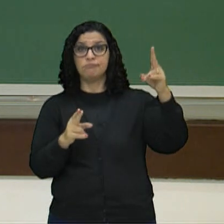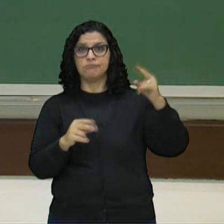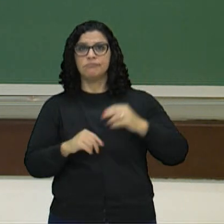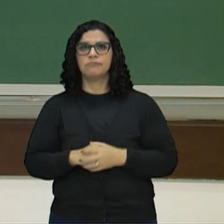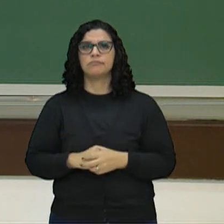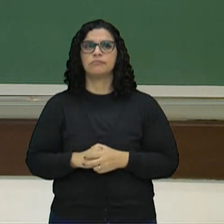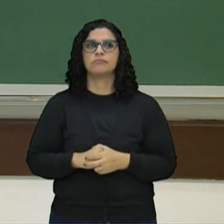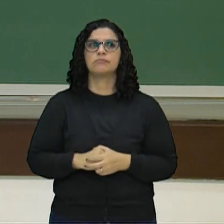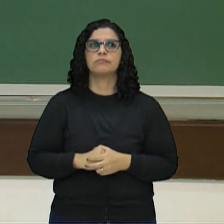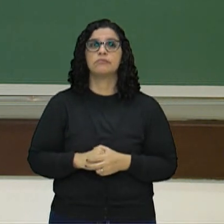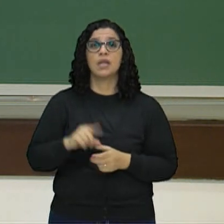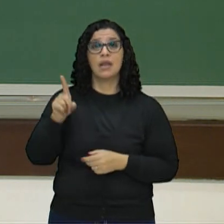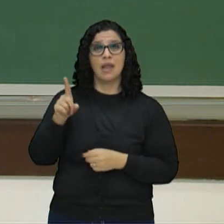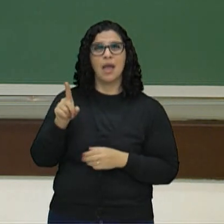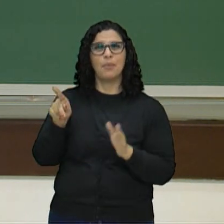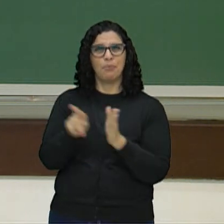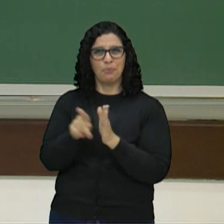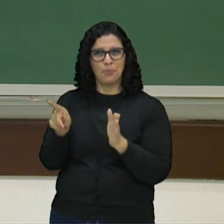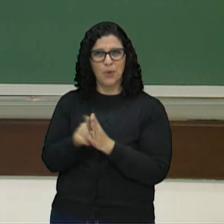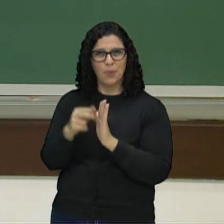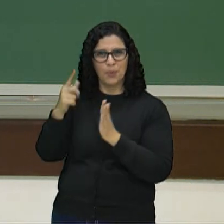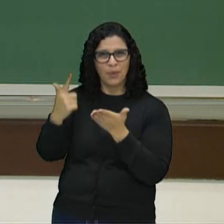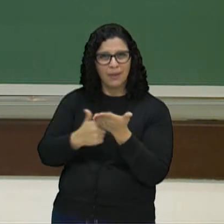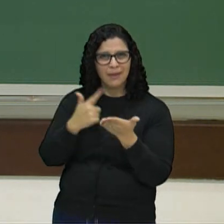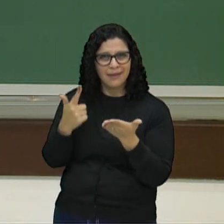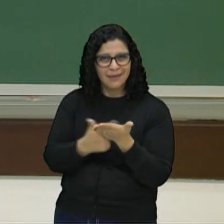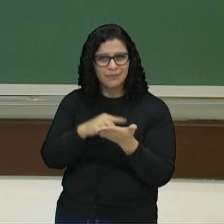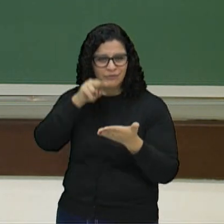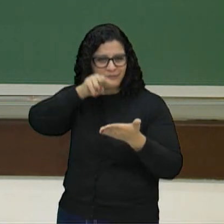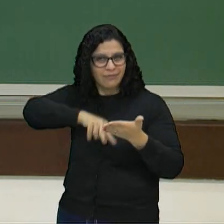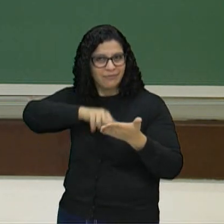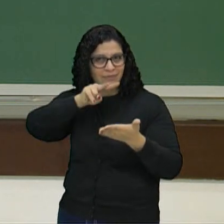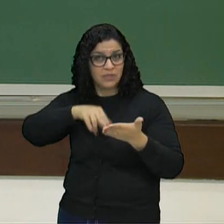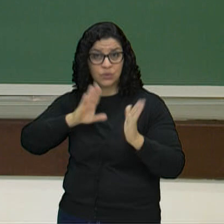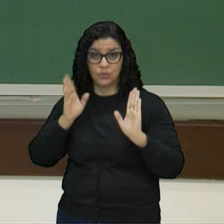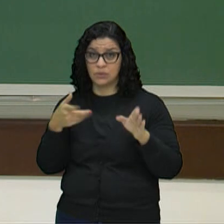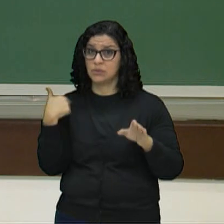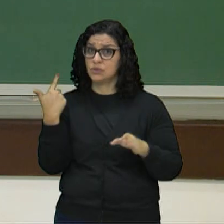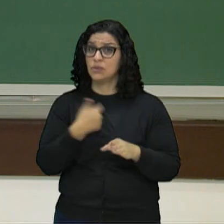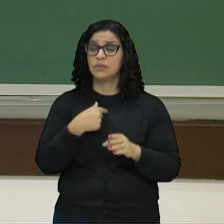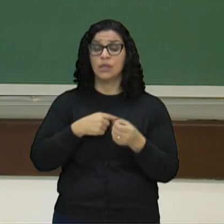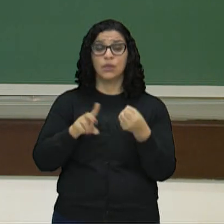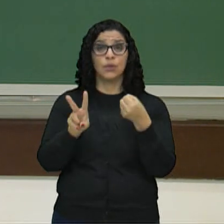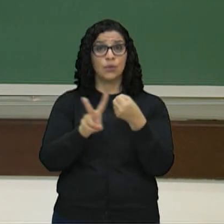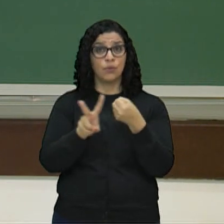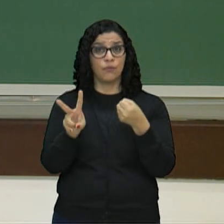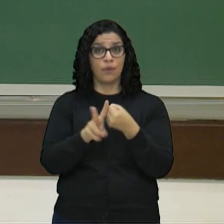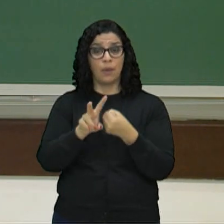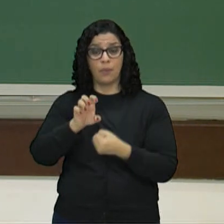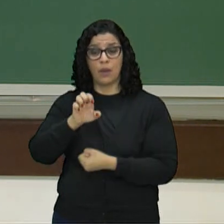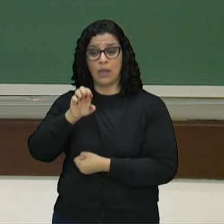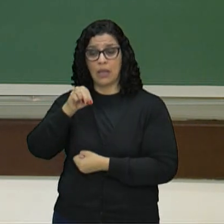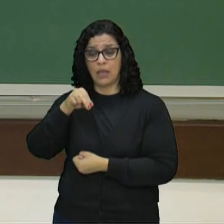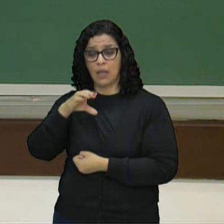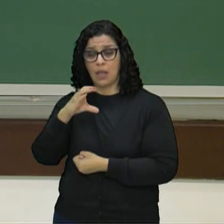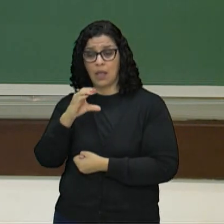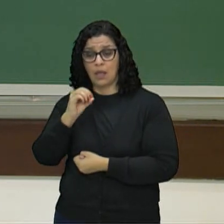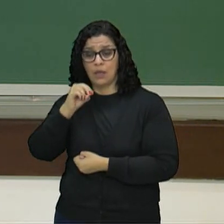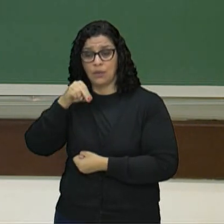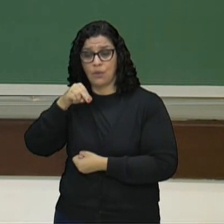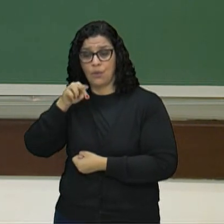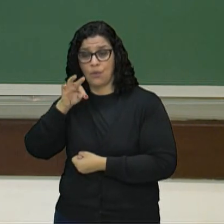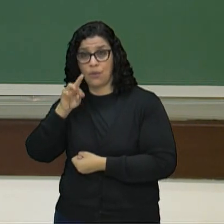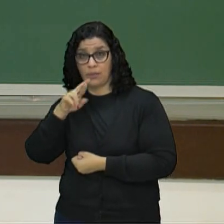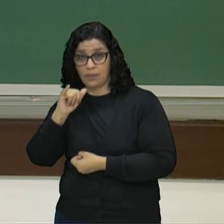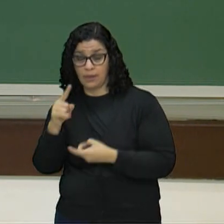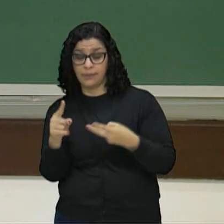texto, lá do romance de aventura, nós temos então o verbo encontrei, nós temos o